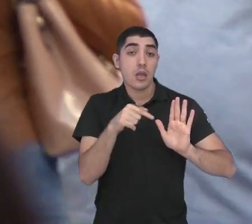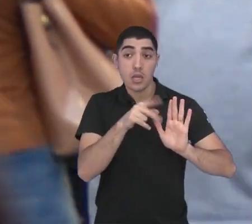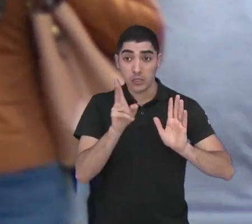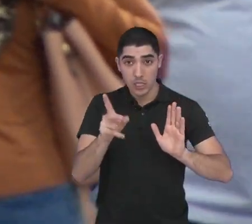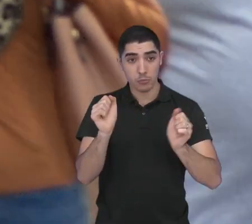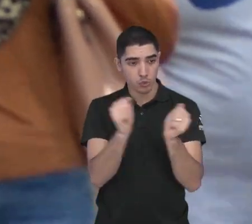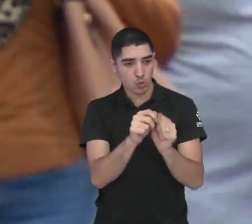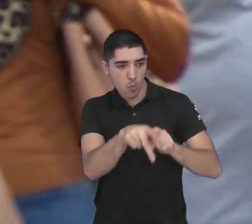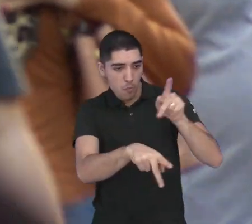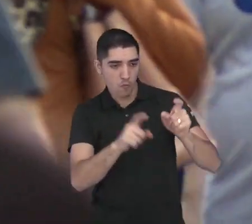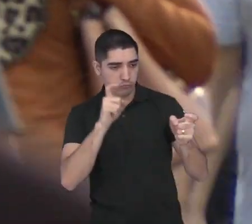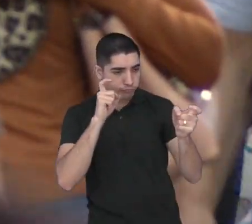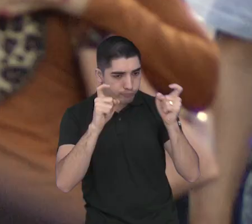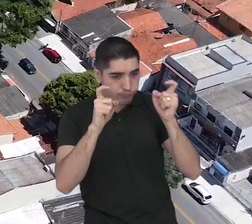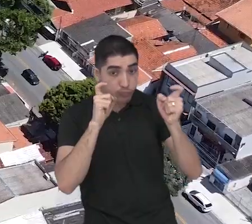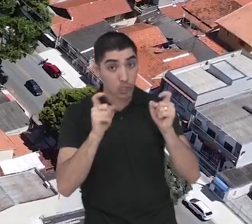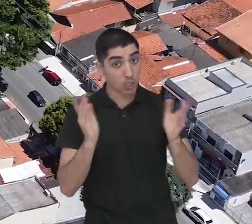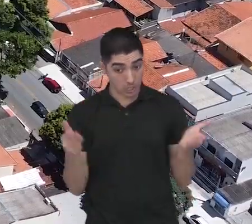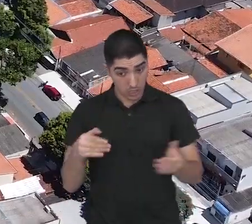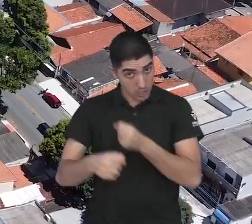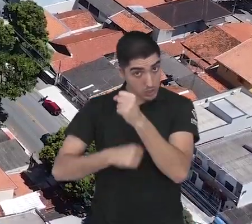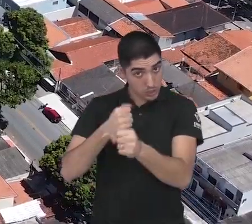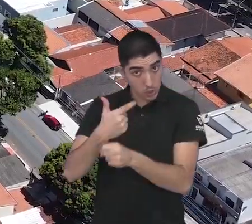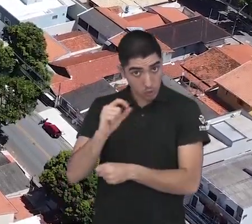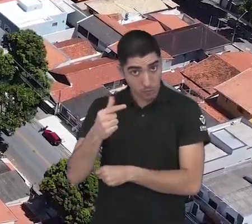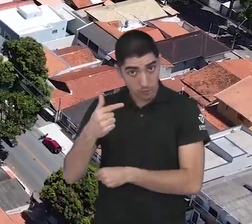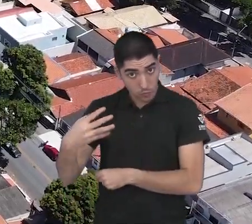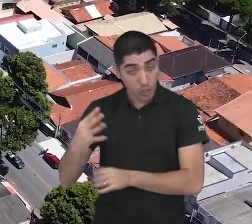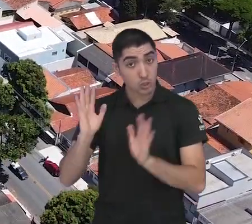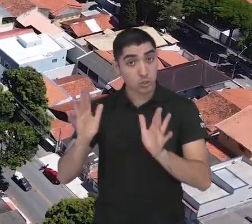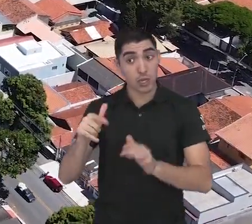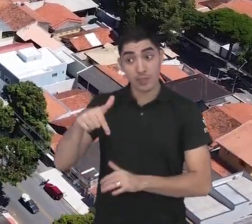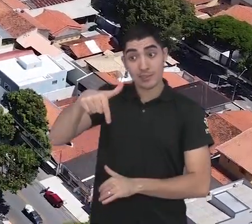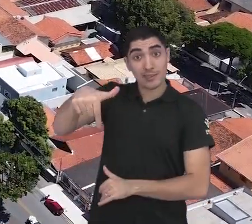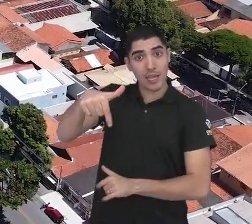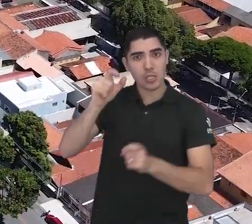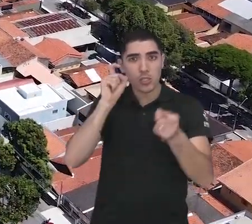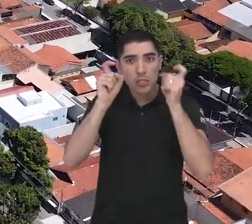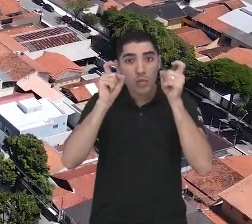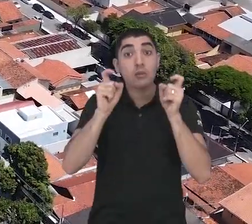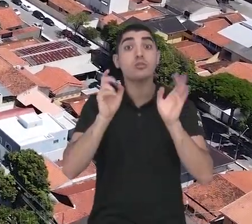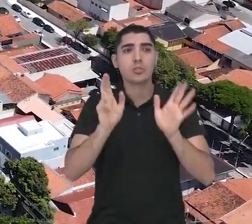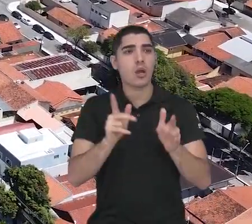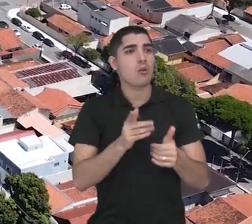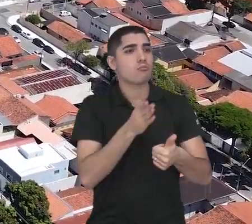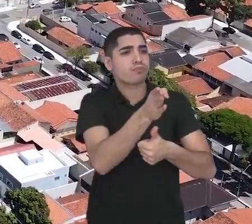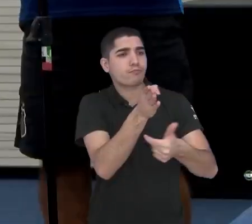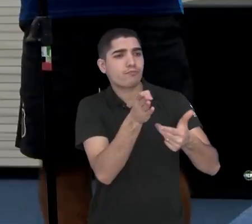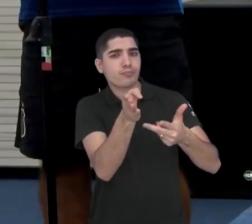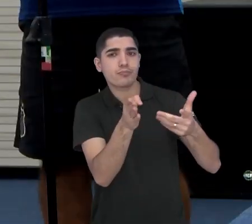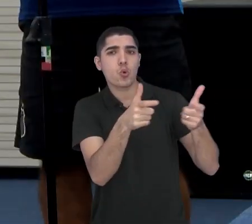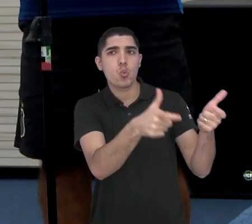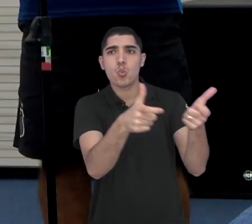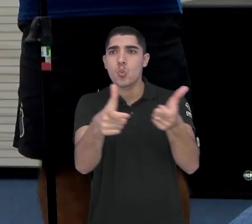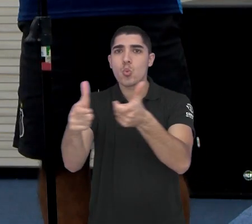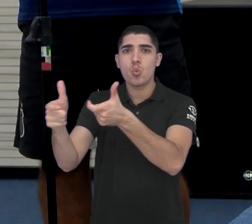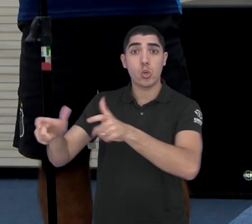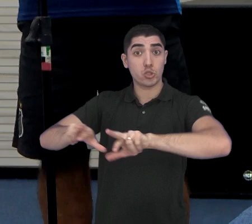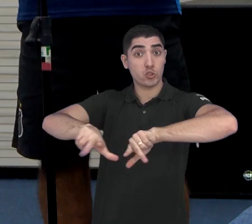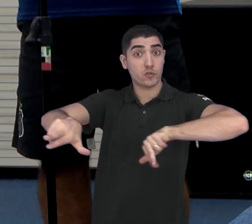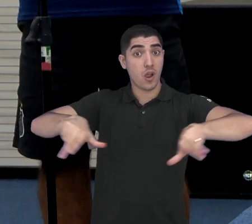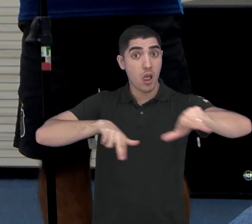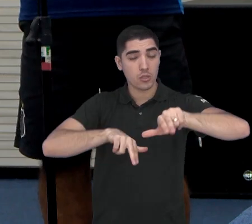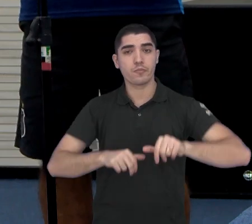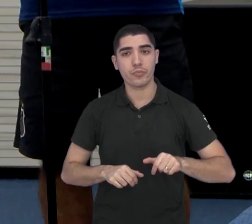discutida junto à população. Nesse ano foram 7 encontros que chegaram a todas as regiões da cidade. Nessa ocasião,